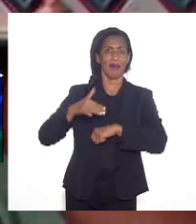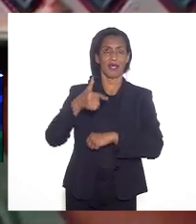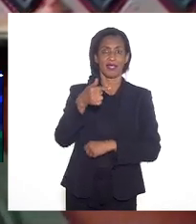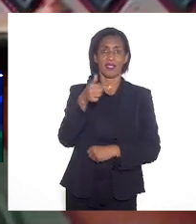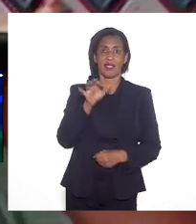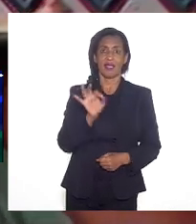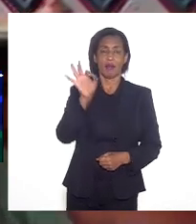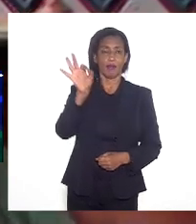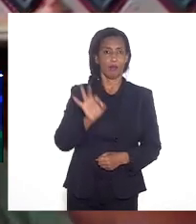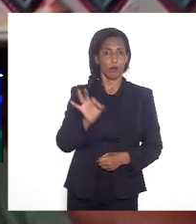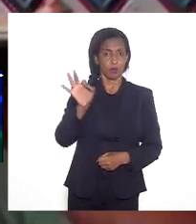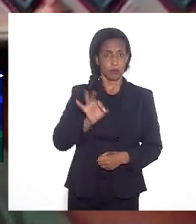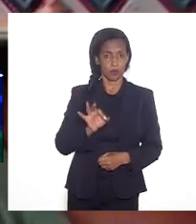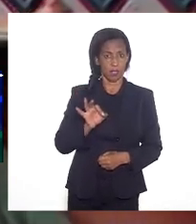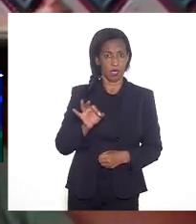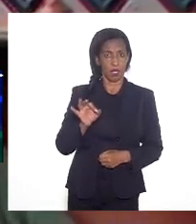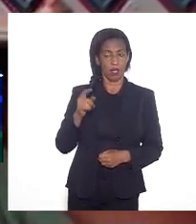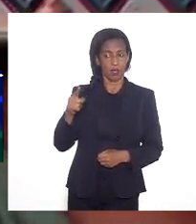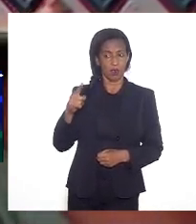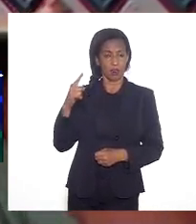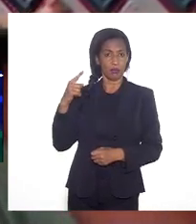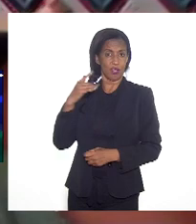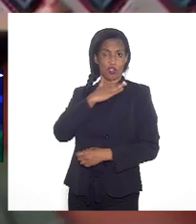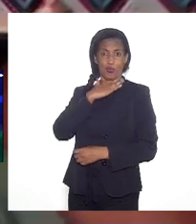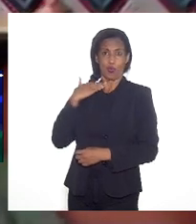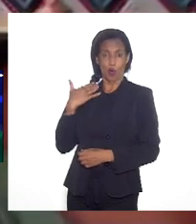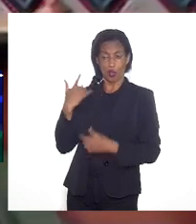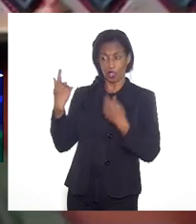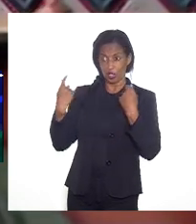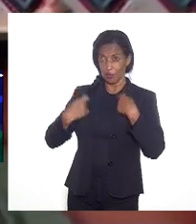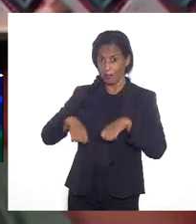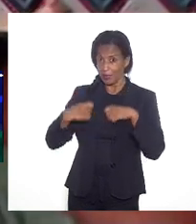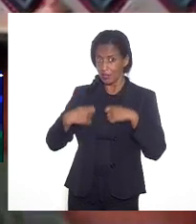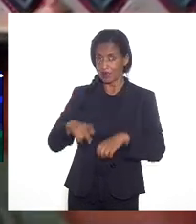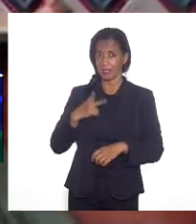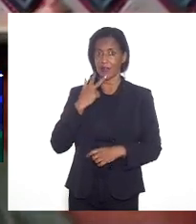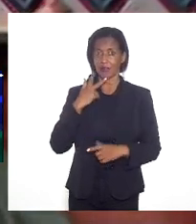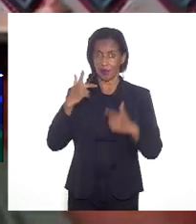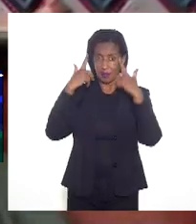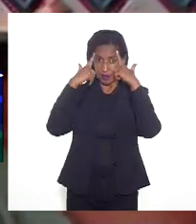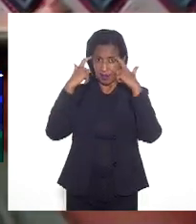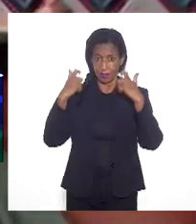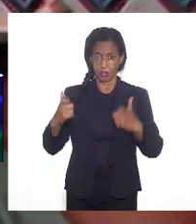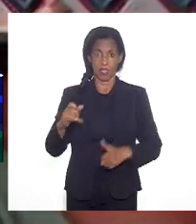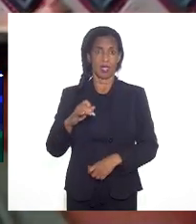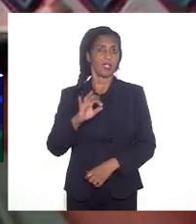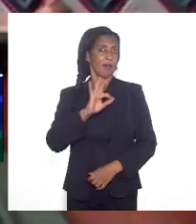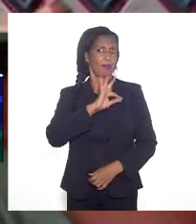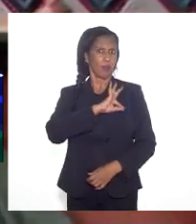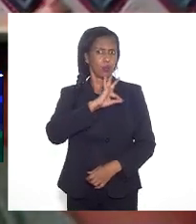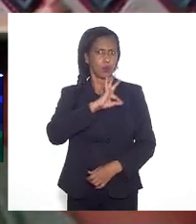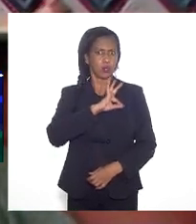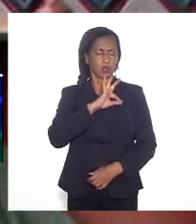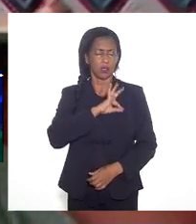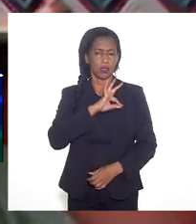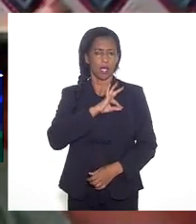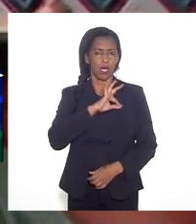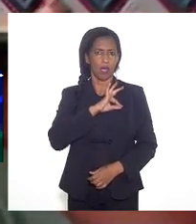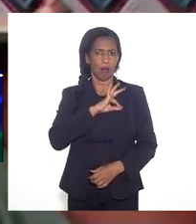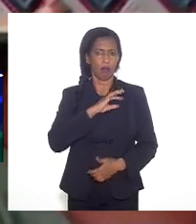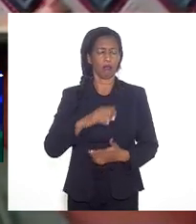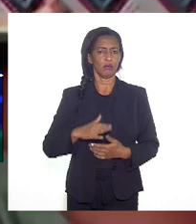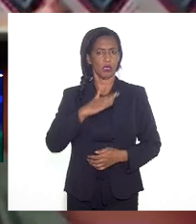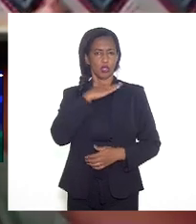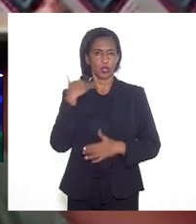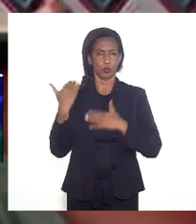vítimas da violência letal, e a gente precisa falar da violência policial letal e da